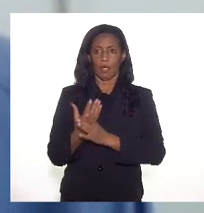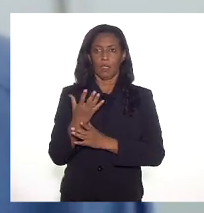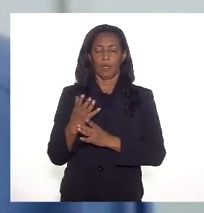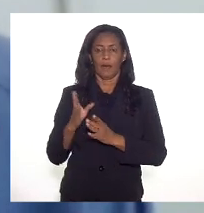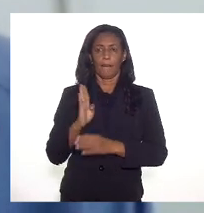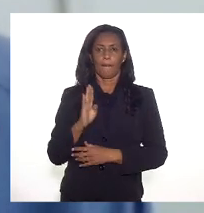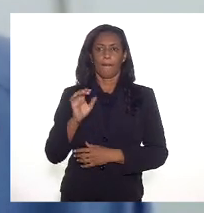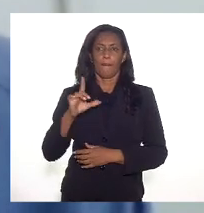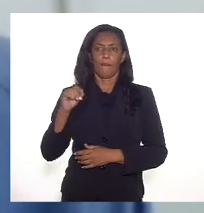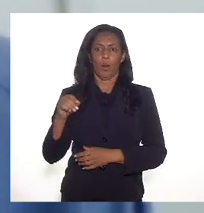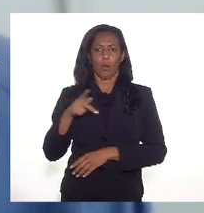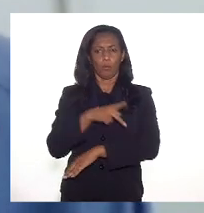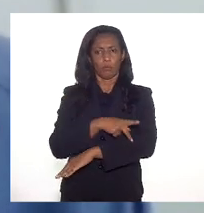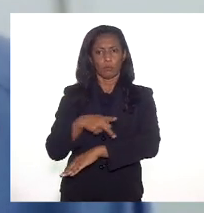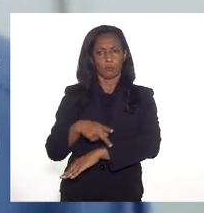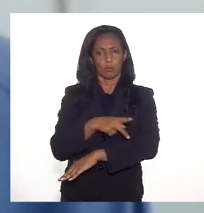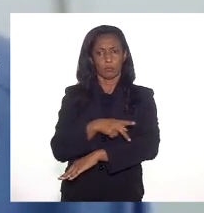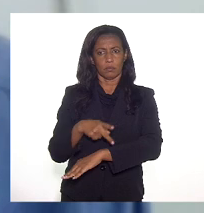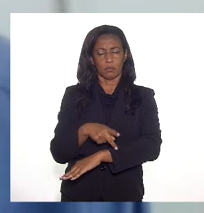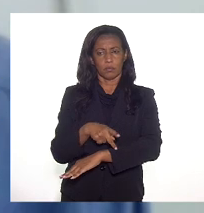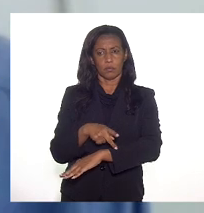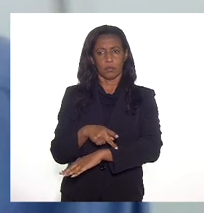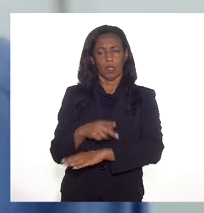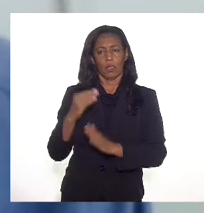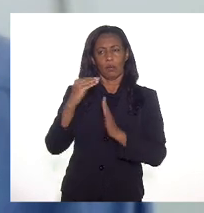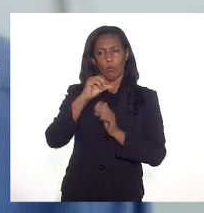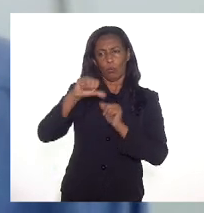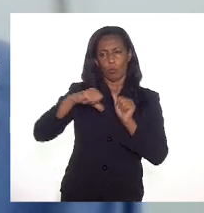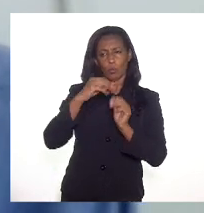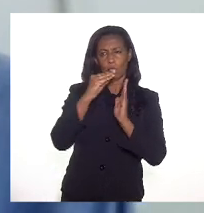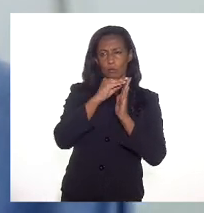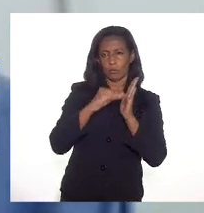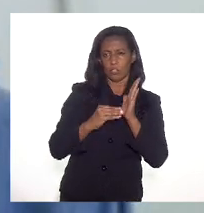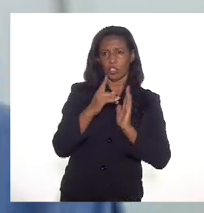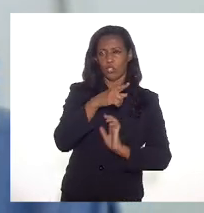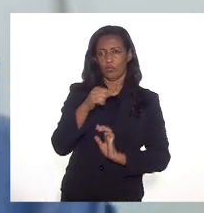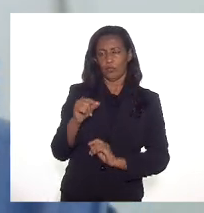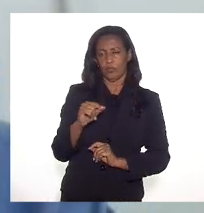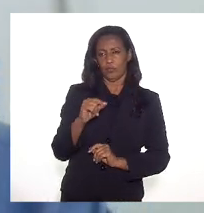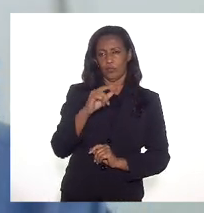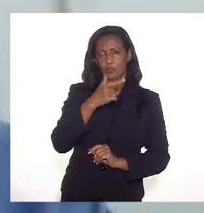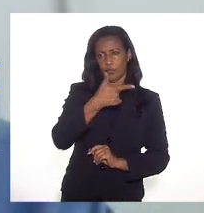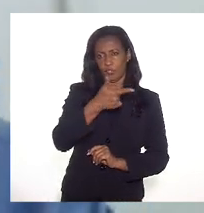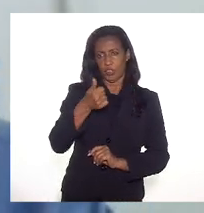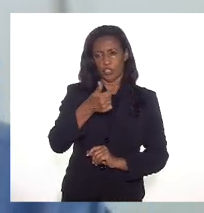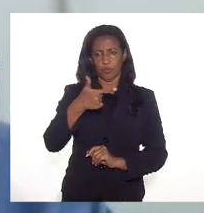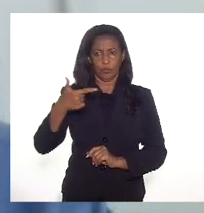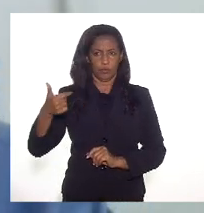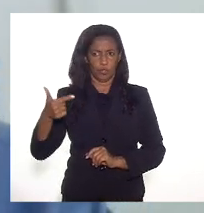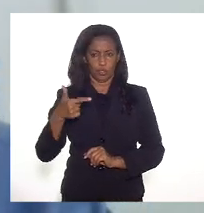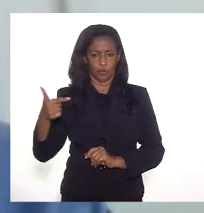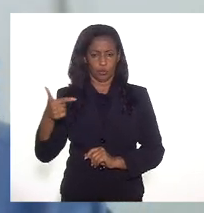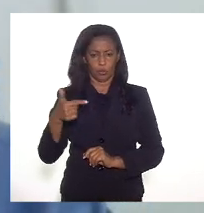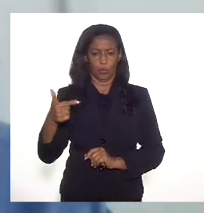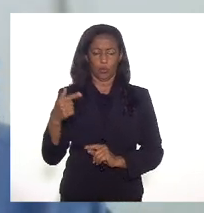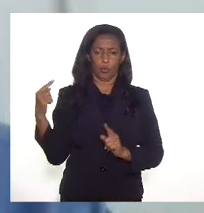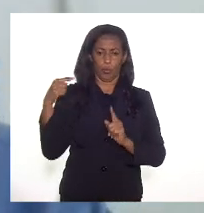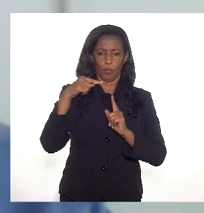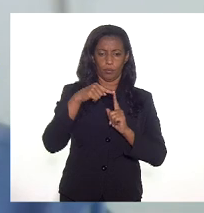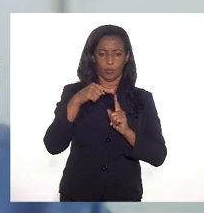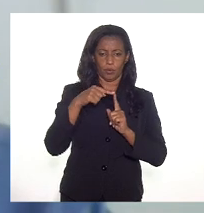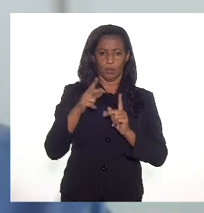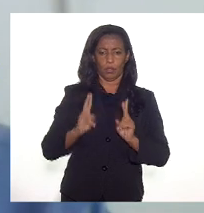bloco pedagógico articulando calendários letivos nos anos de 21 e 22, objetivando